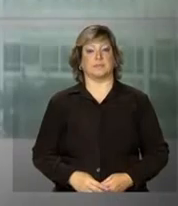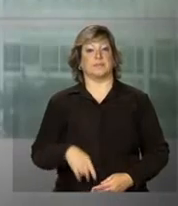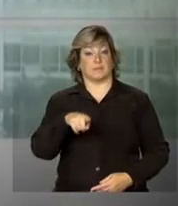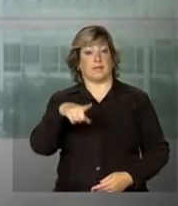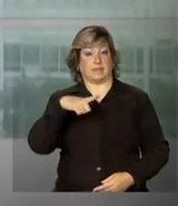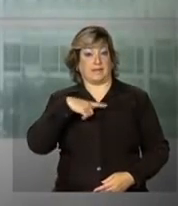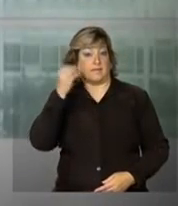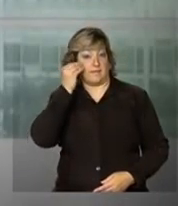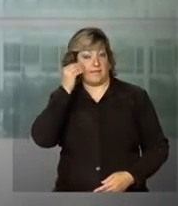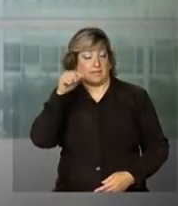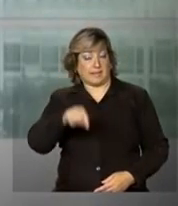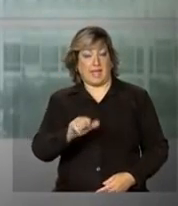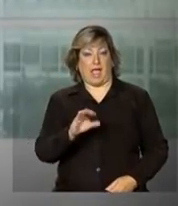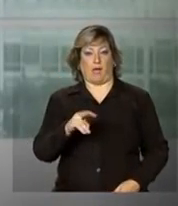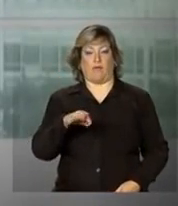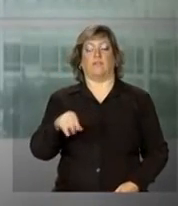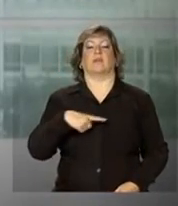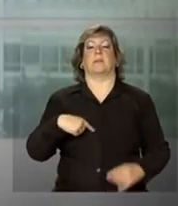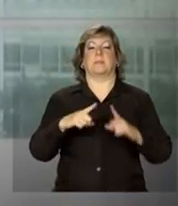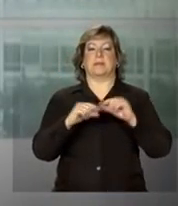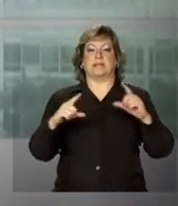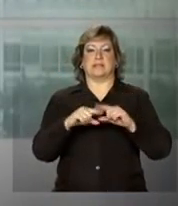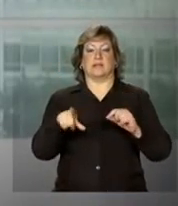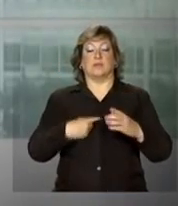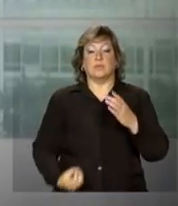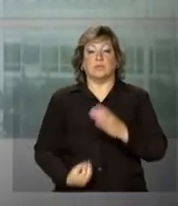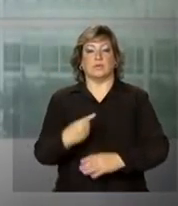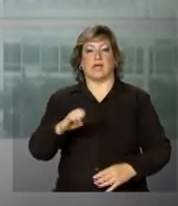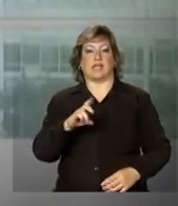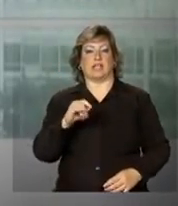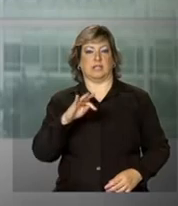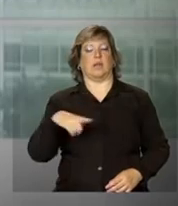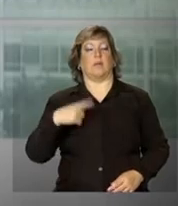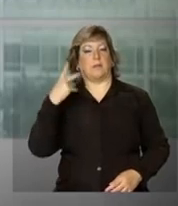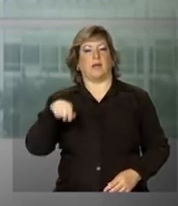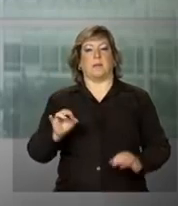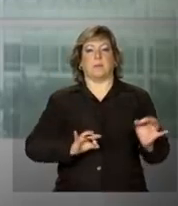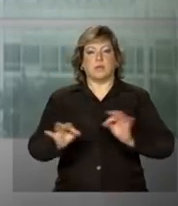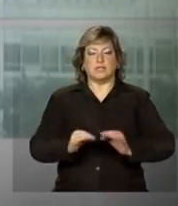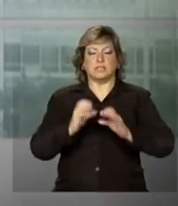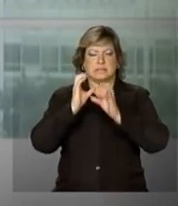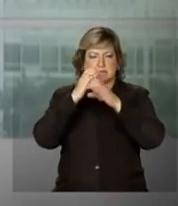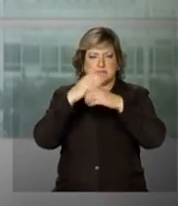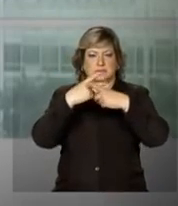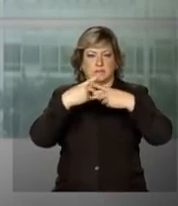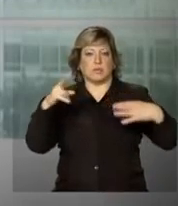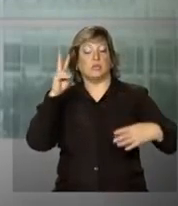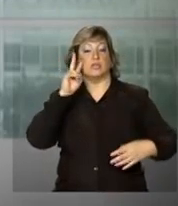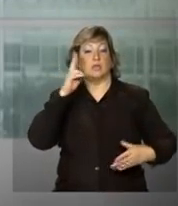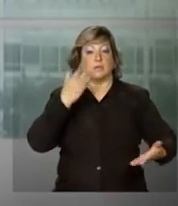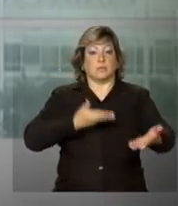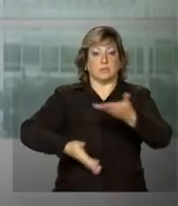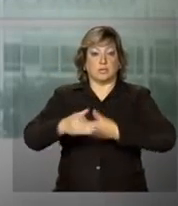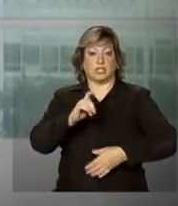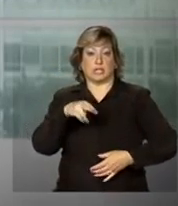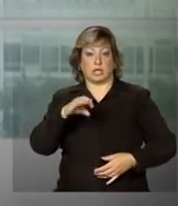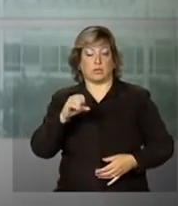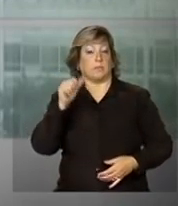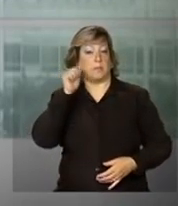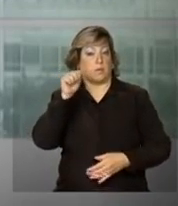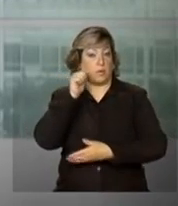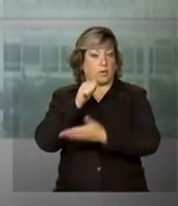Você acompanhou ao vivo de Brasília o lançamento do edital para projetos científicos sobre relações de gênero,